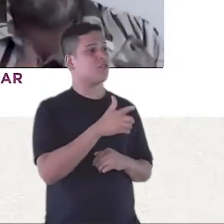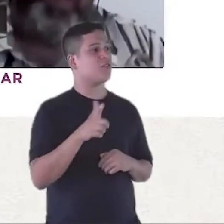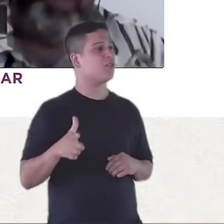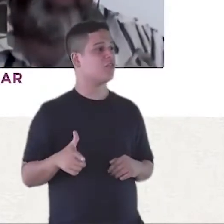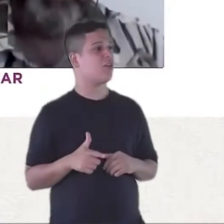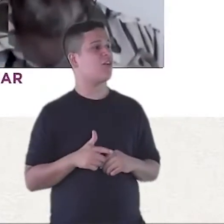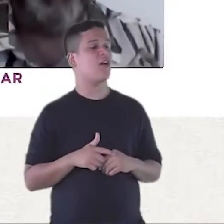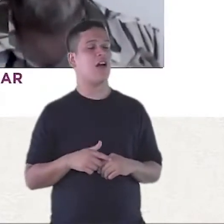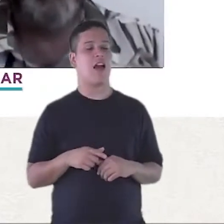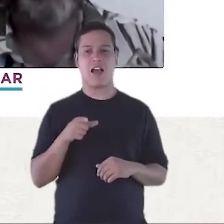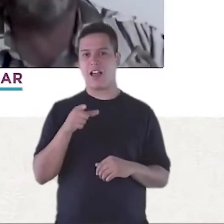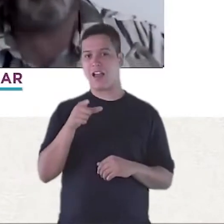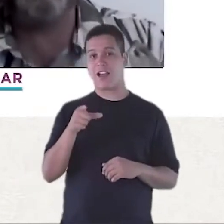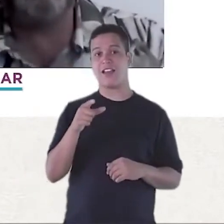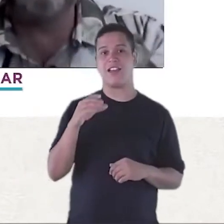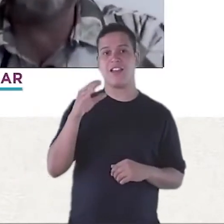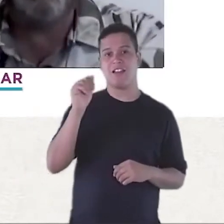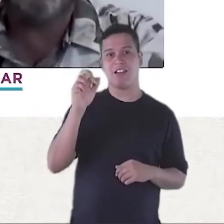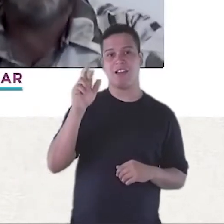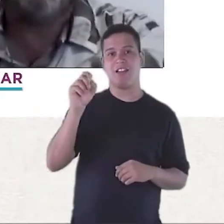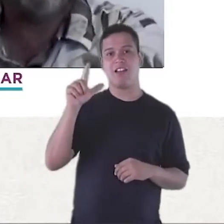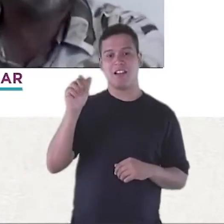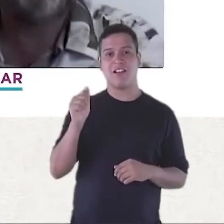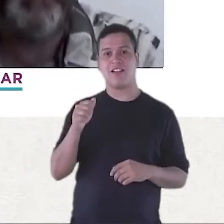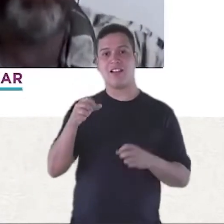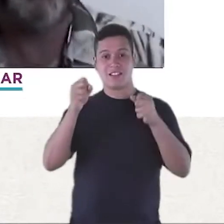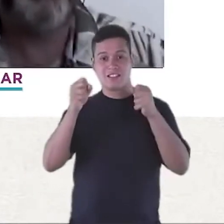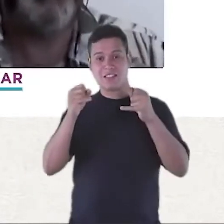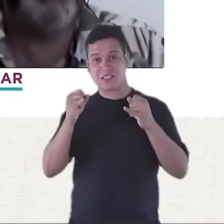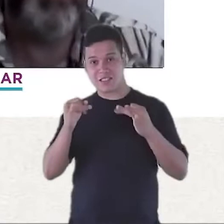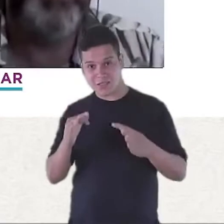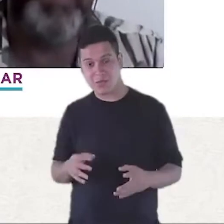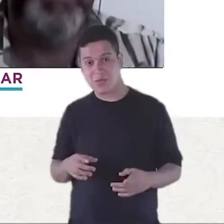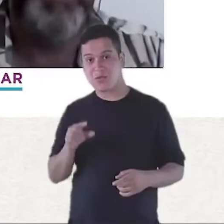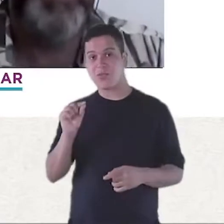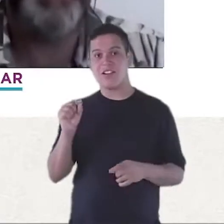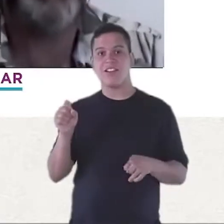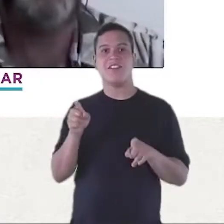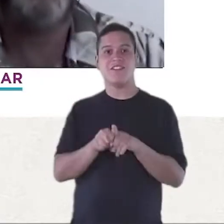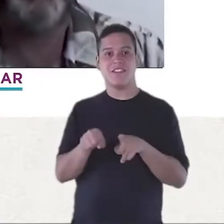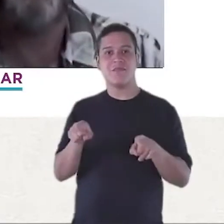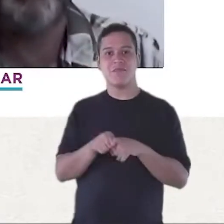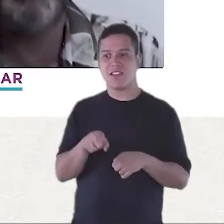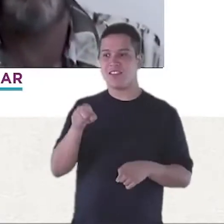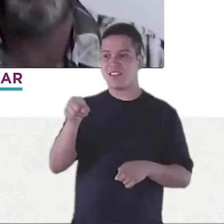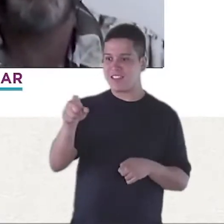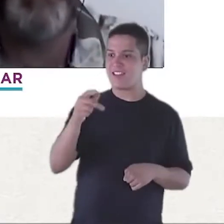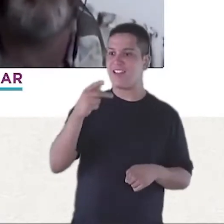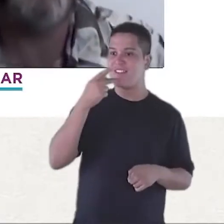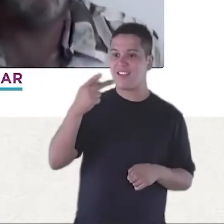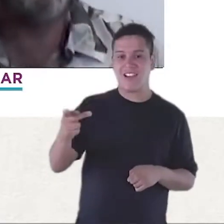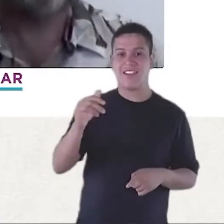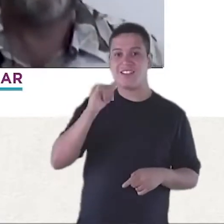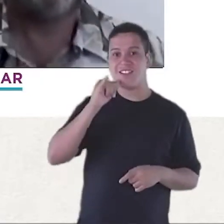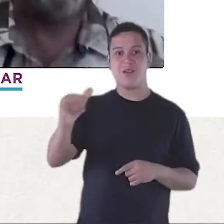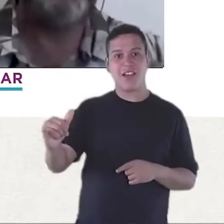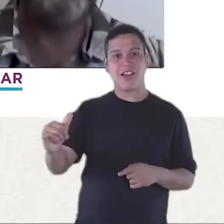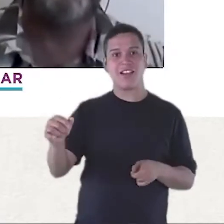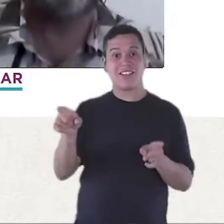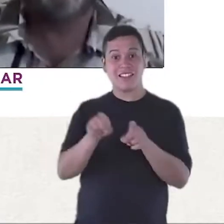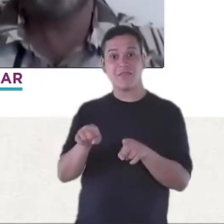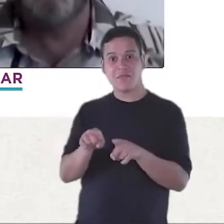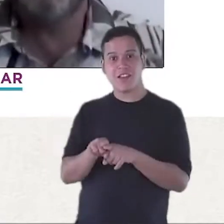Carla explicou que a mãe também chamou ela reservadamente para dizer. que era a filha que mais amava, e